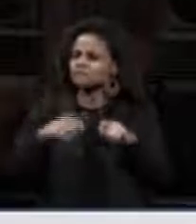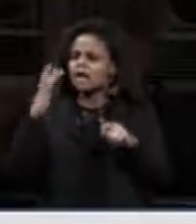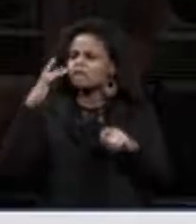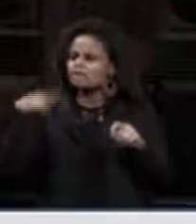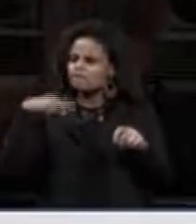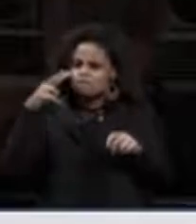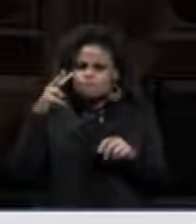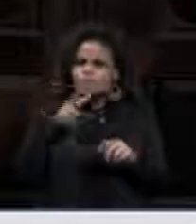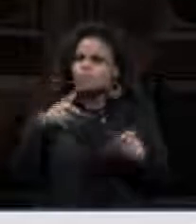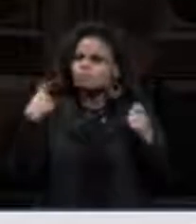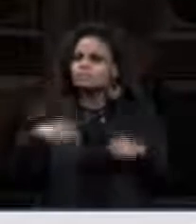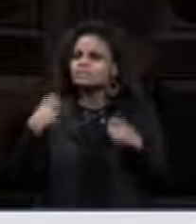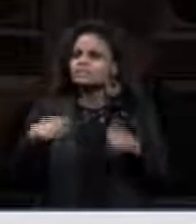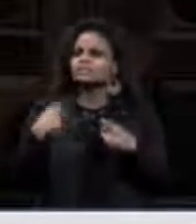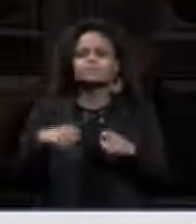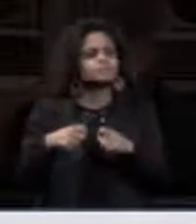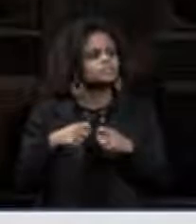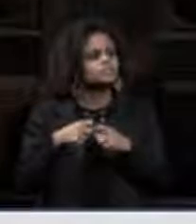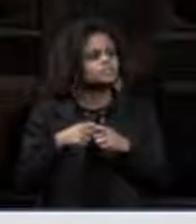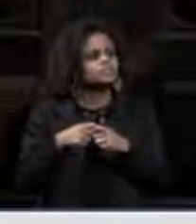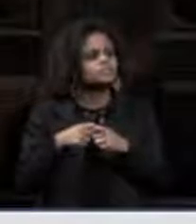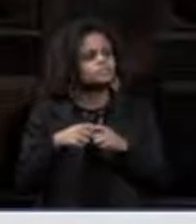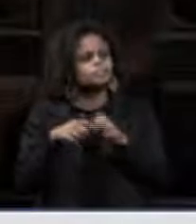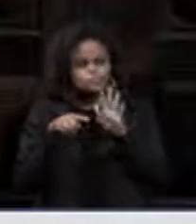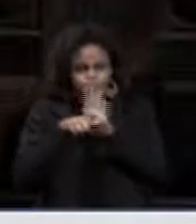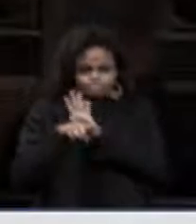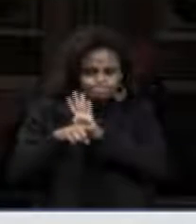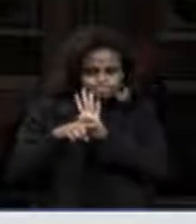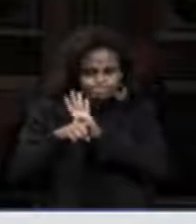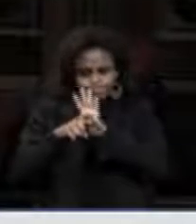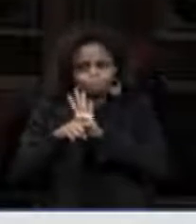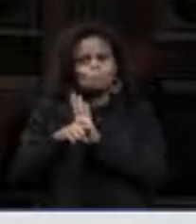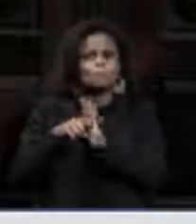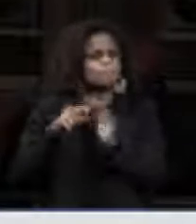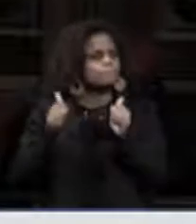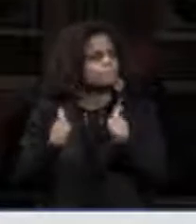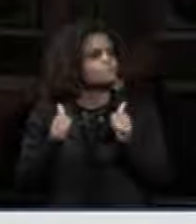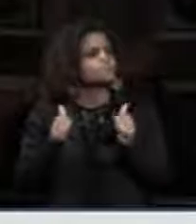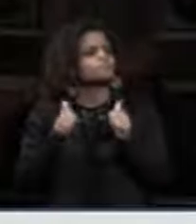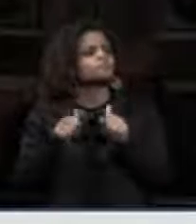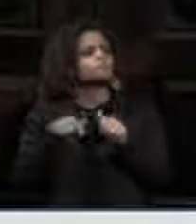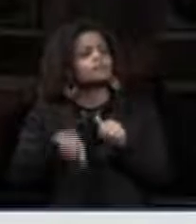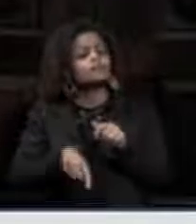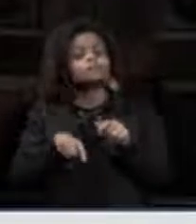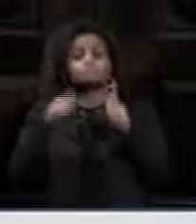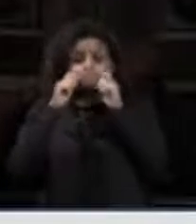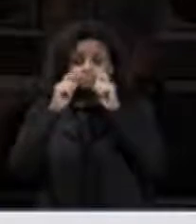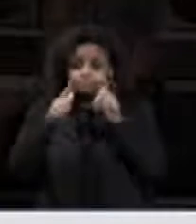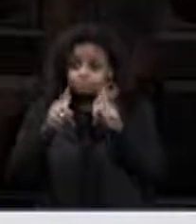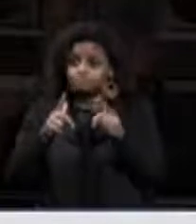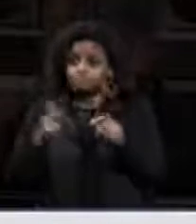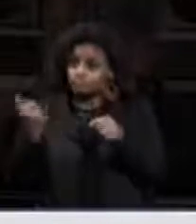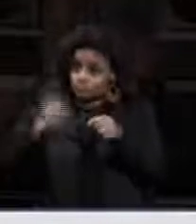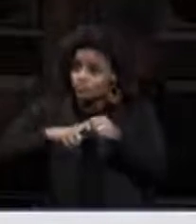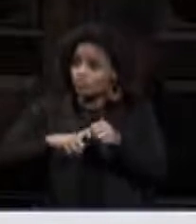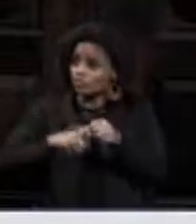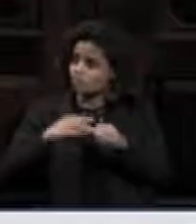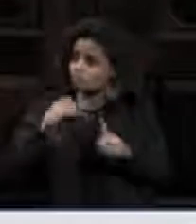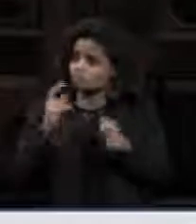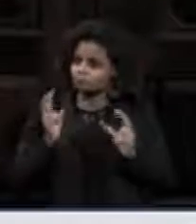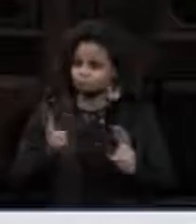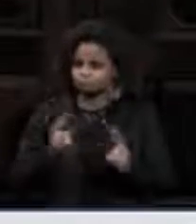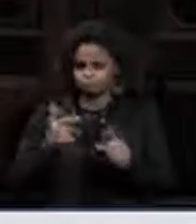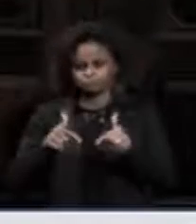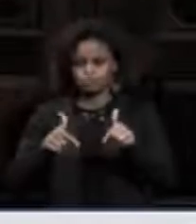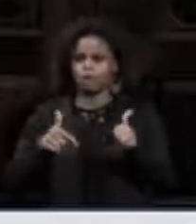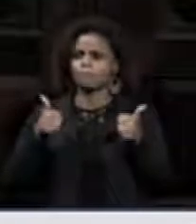uma revisão criteriosa para que a casa volte a funcionar de acordo com o que exigem